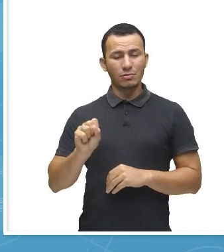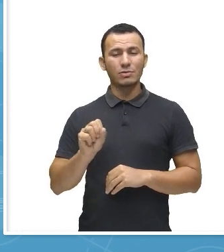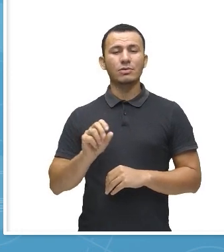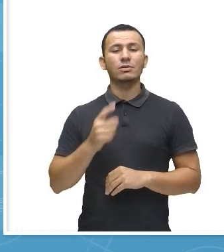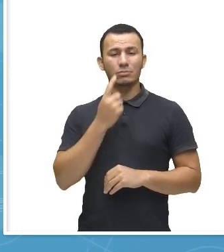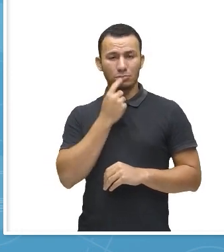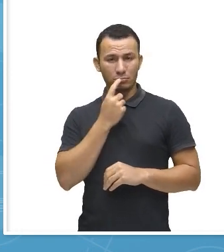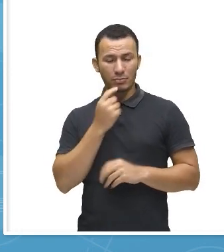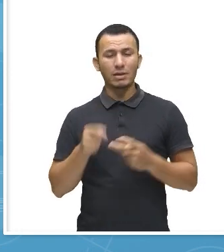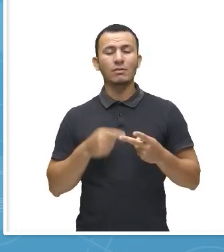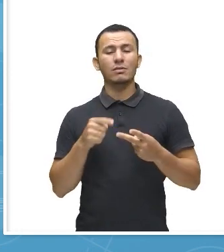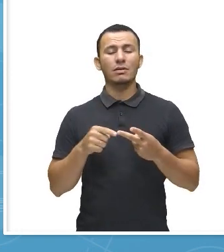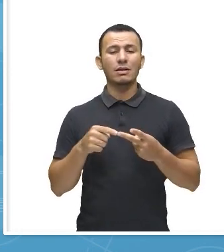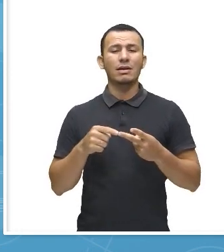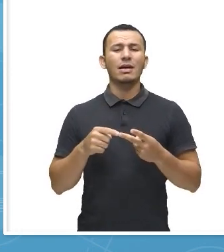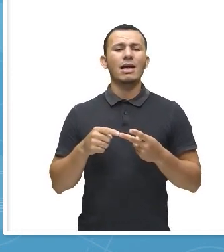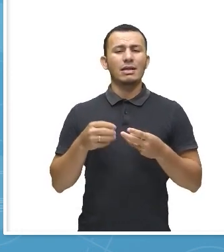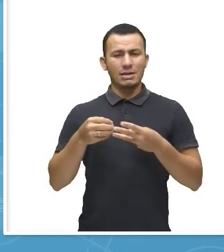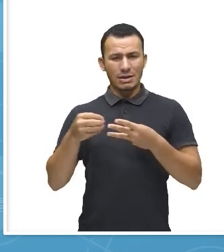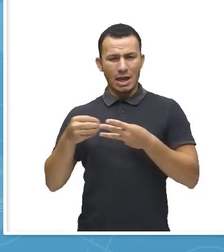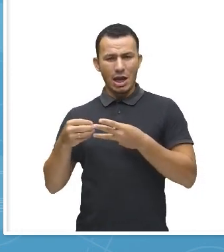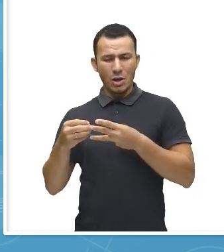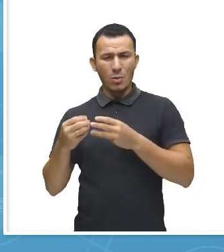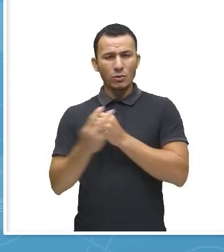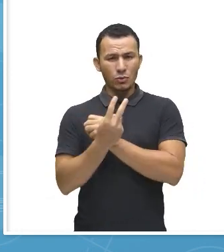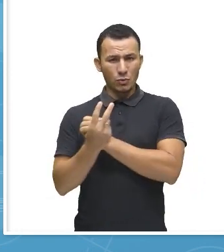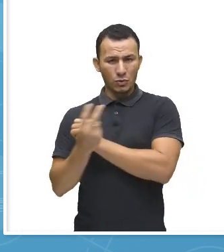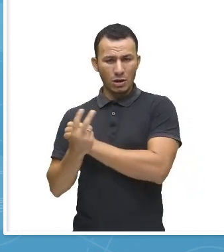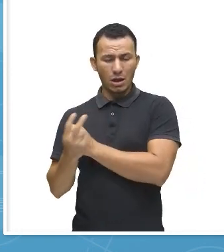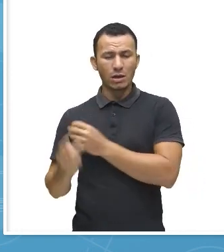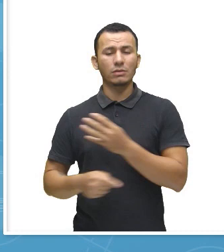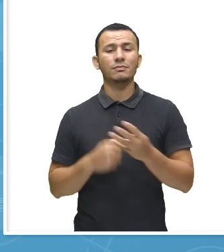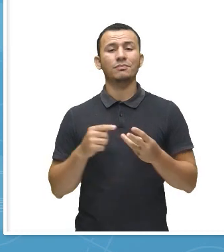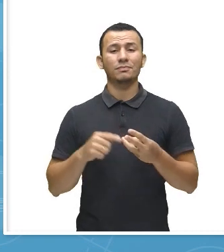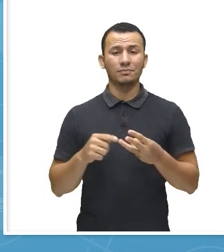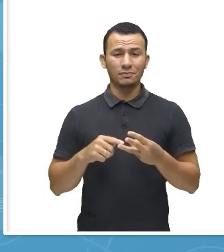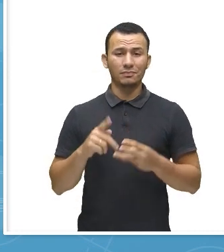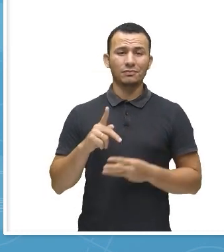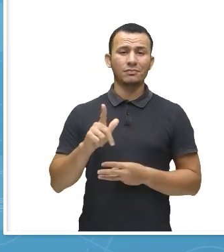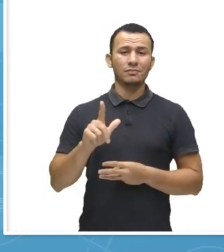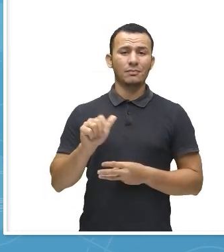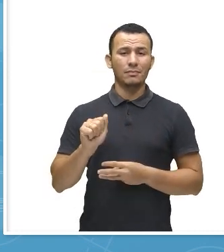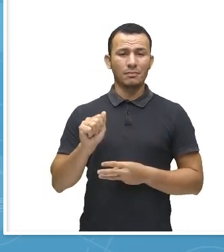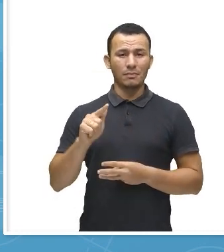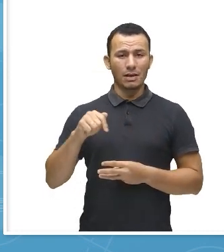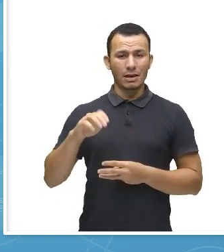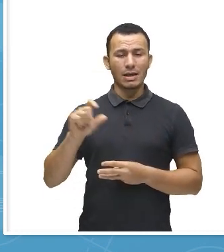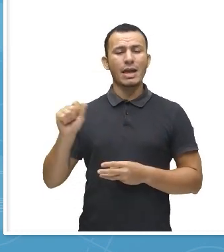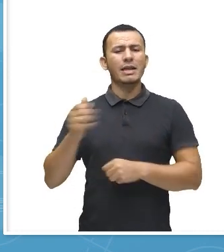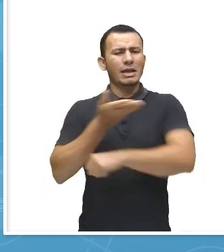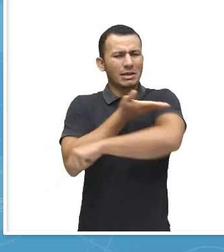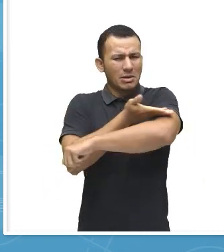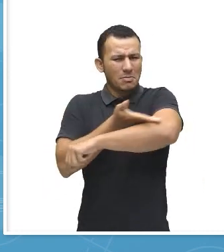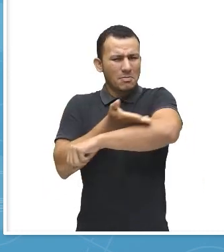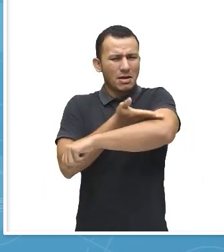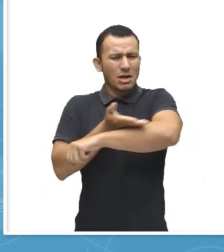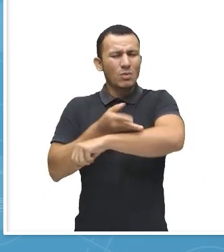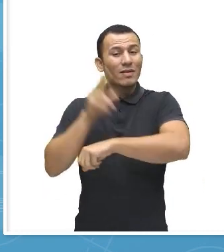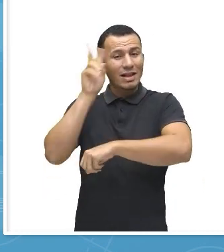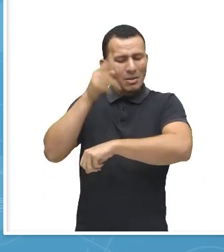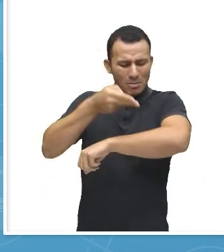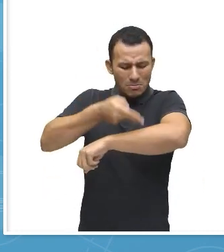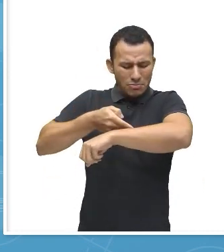células de defesa, que são os glóbulos brancos, as plaquetas que vão atuar na formação ali daquele cascãozinho da ferida,